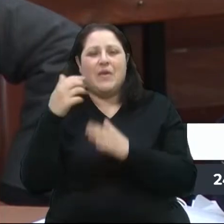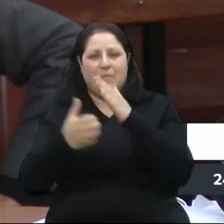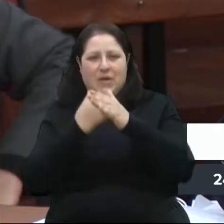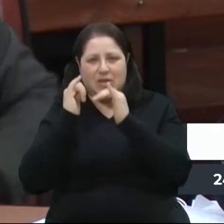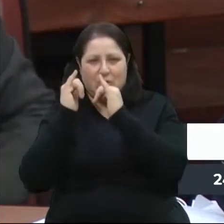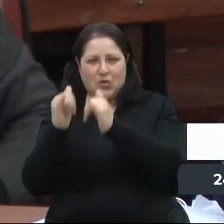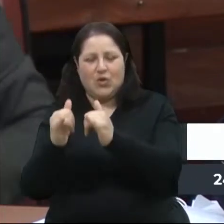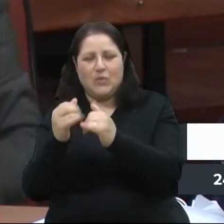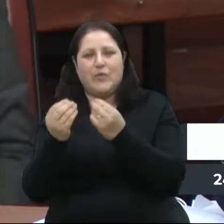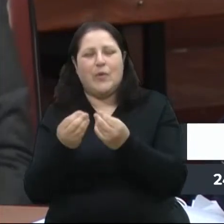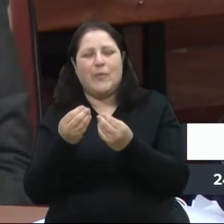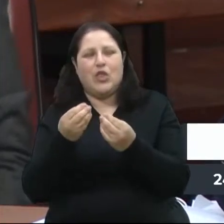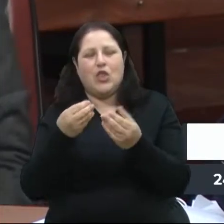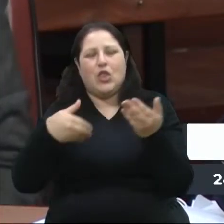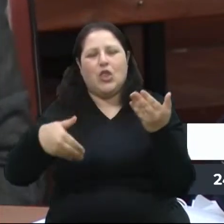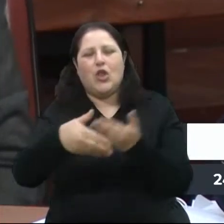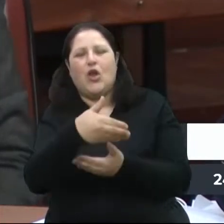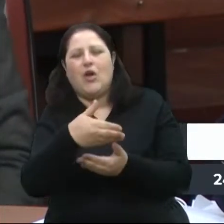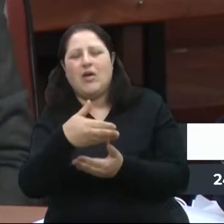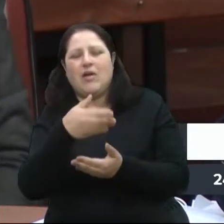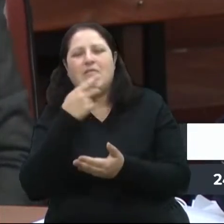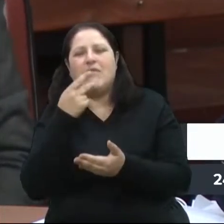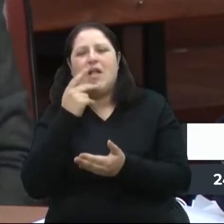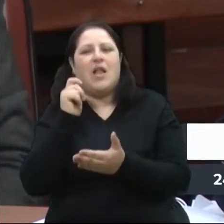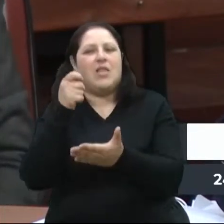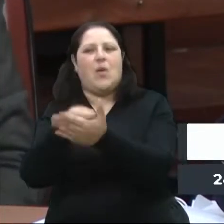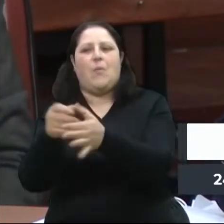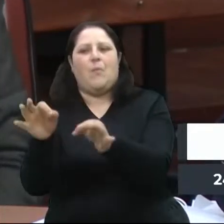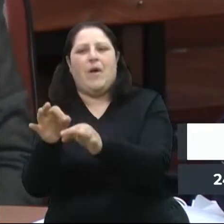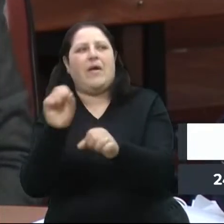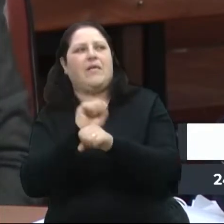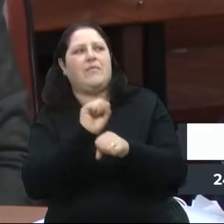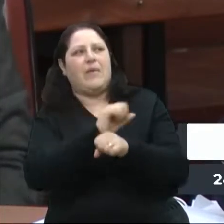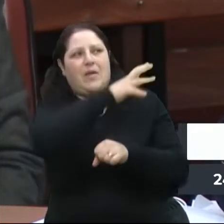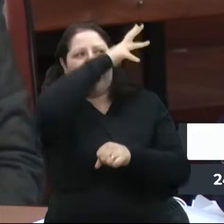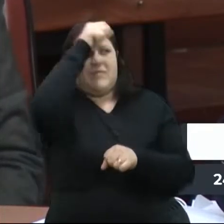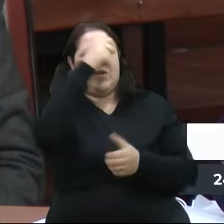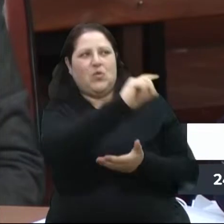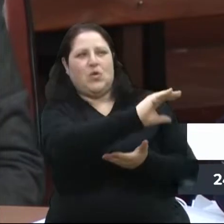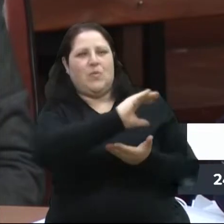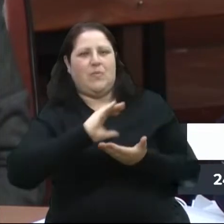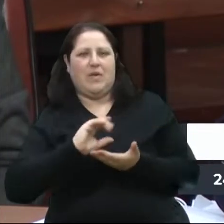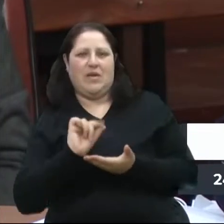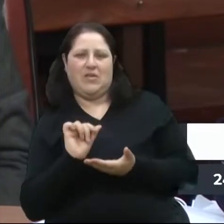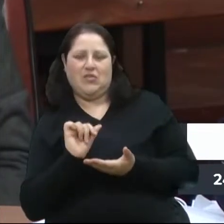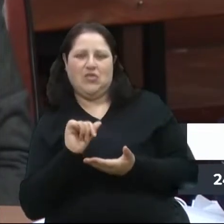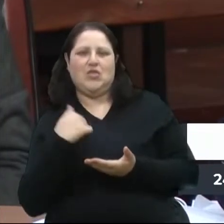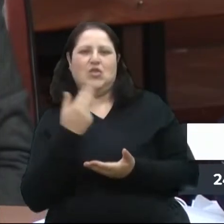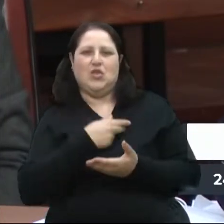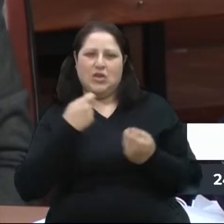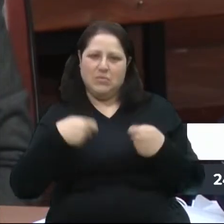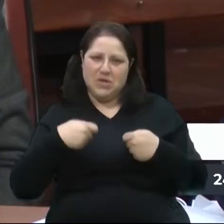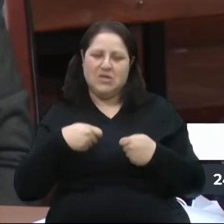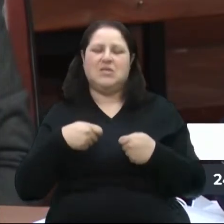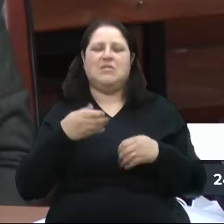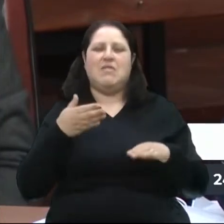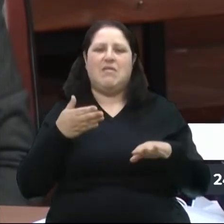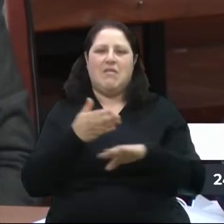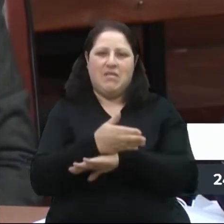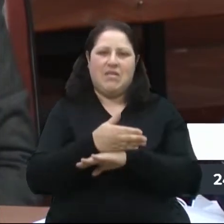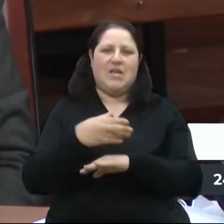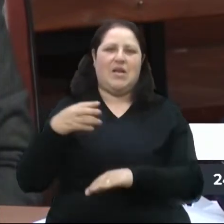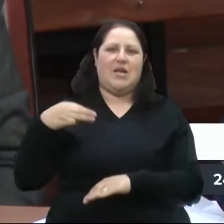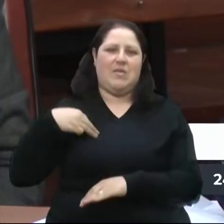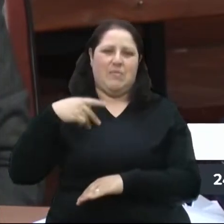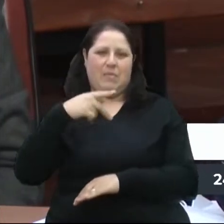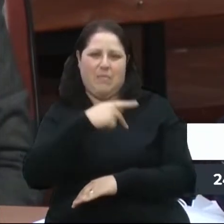do salário do trabalhador. E por isso, vereador, que nós temos que, vereador, presidente da comissão, acionar o Ministério Público, acionar todo